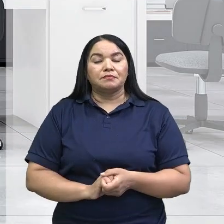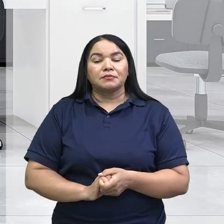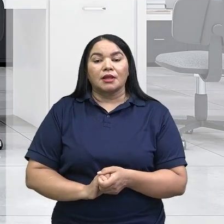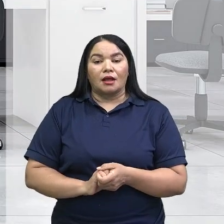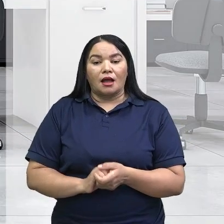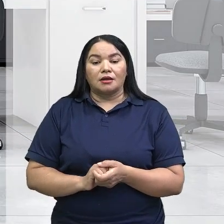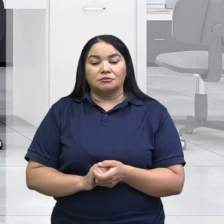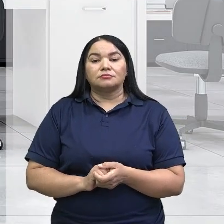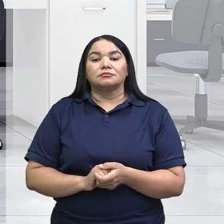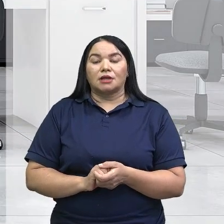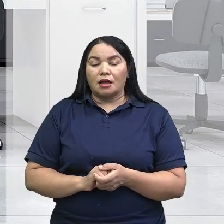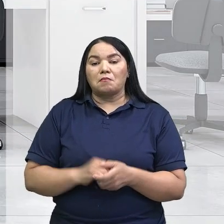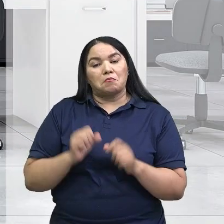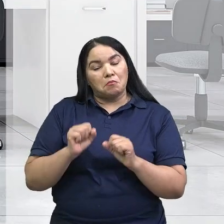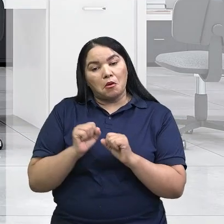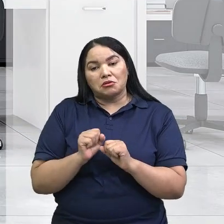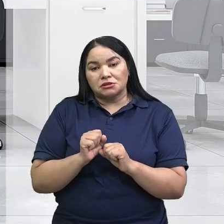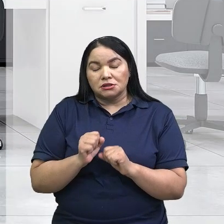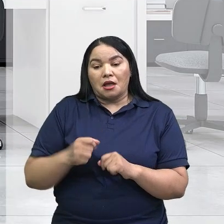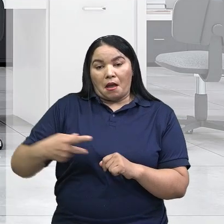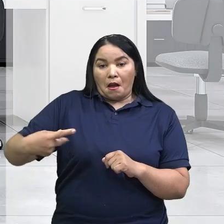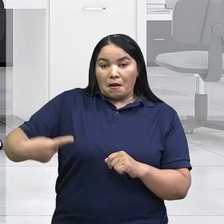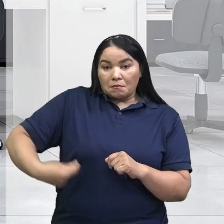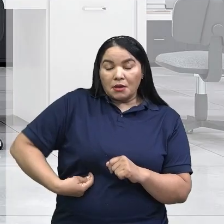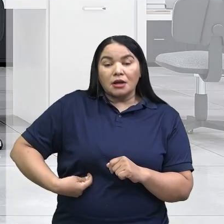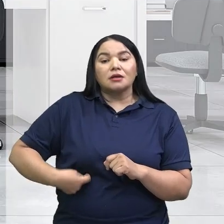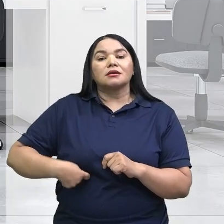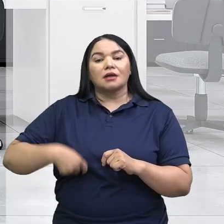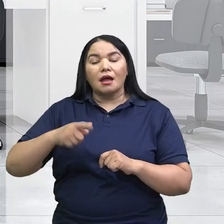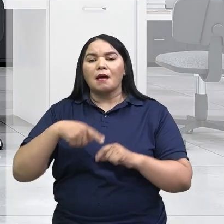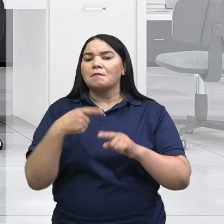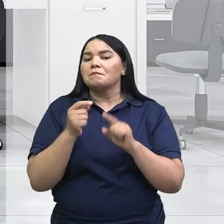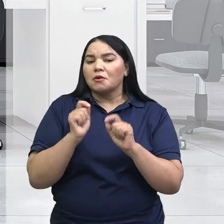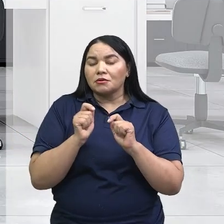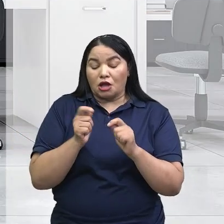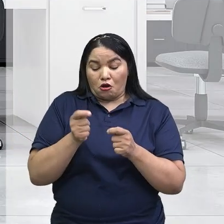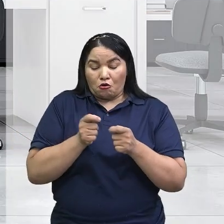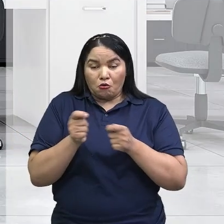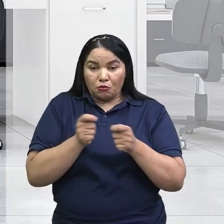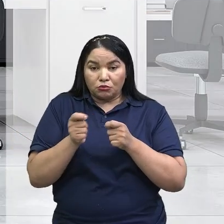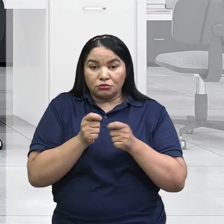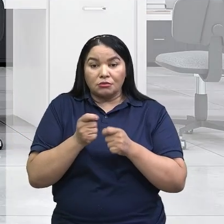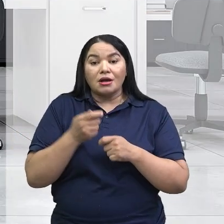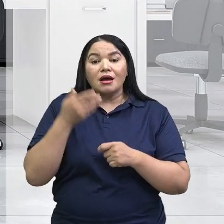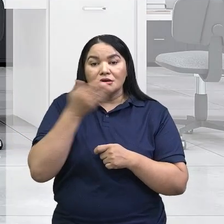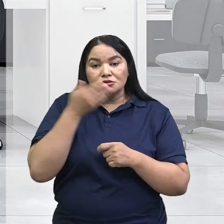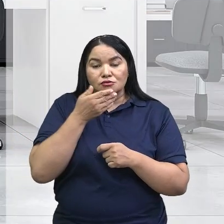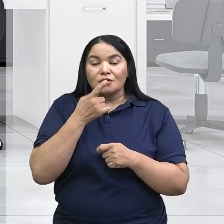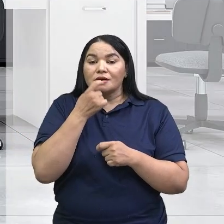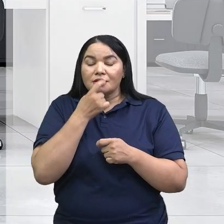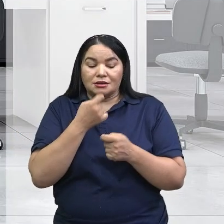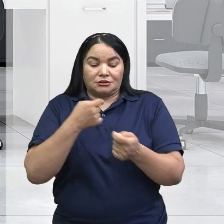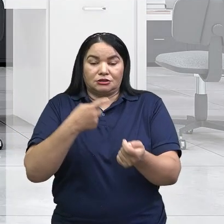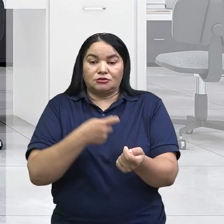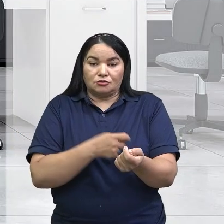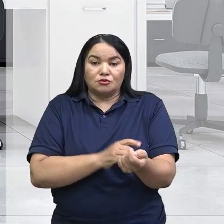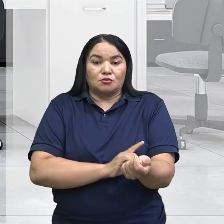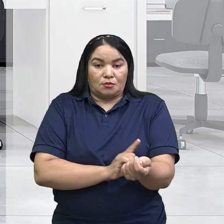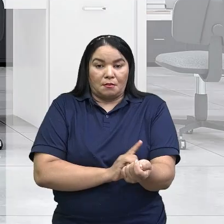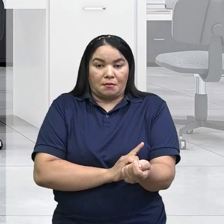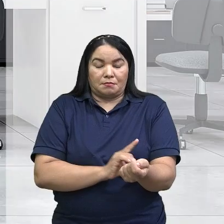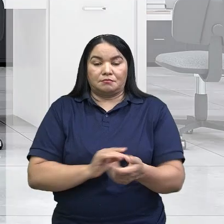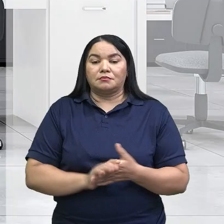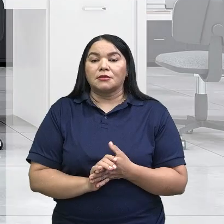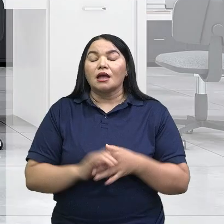aqui na região da barriga, por exemplo, que é para justamente ela poder controlar, né, aqueles níveis de açúcar ali no seu sangue. Essa